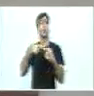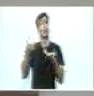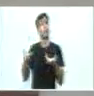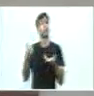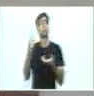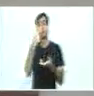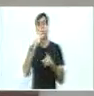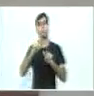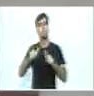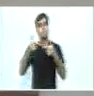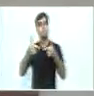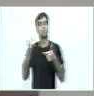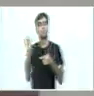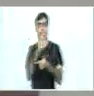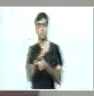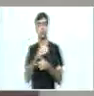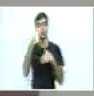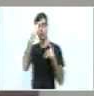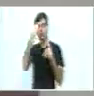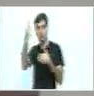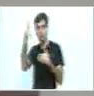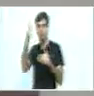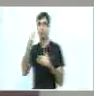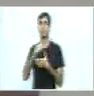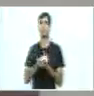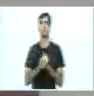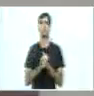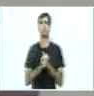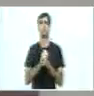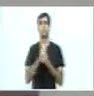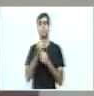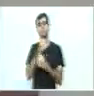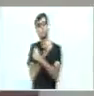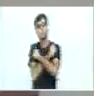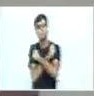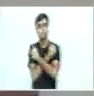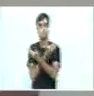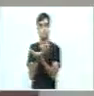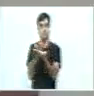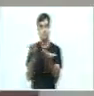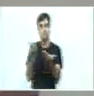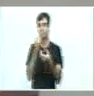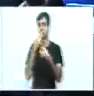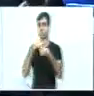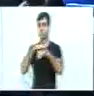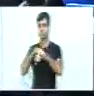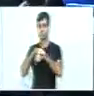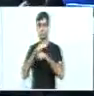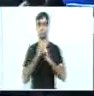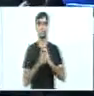novas ações a serem tomadas. Obrigado, um abraço a todos, boa noite.